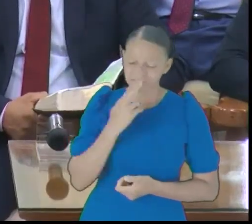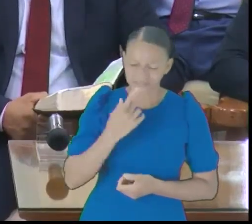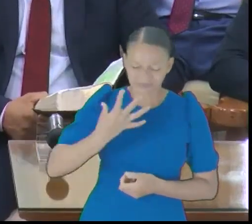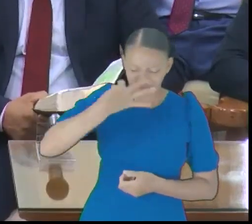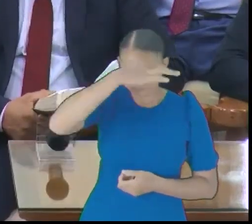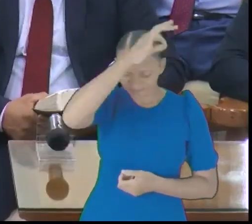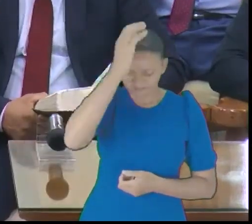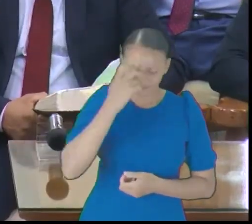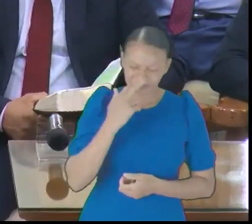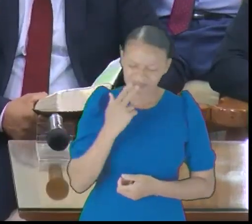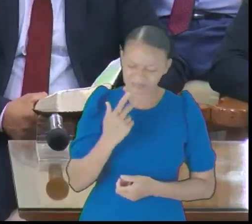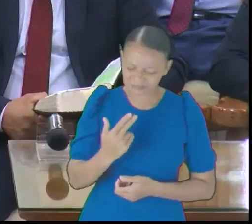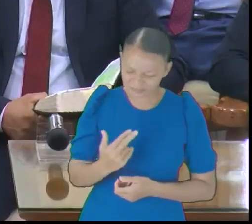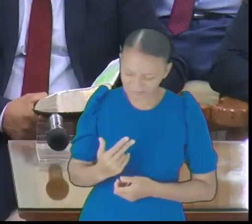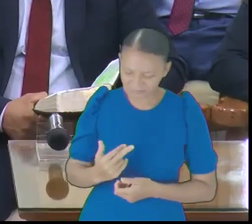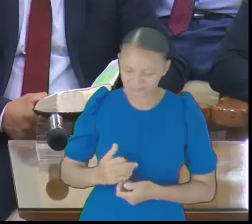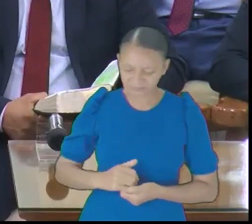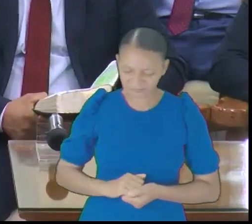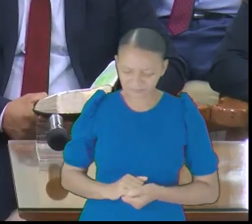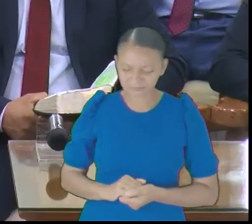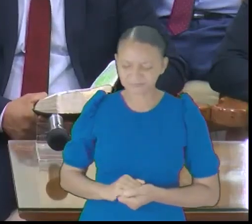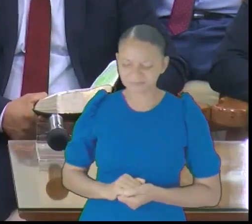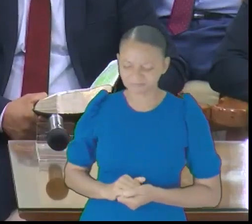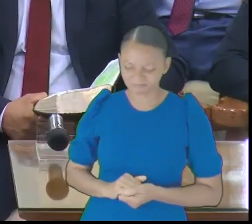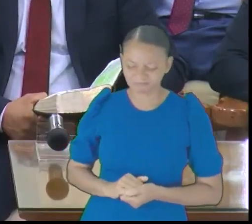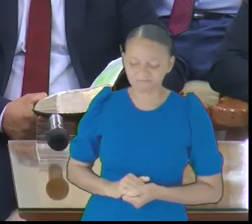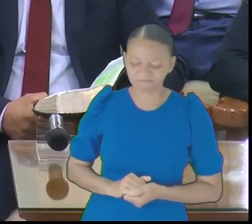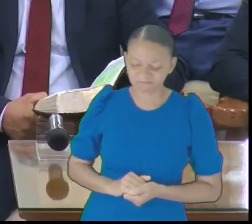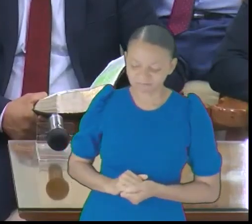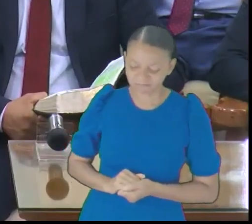Oramanashuri ande Kamanassuria.